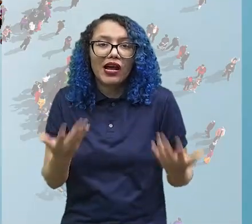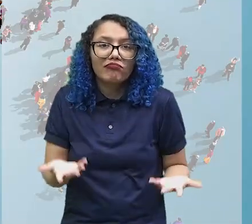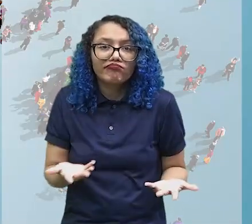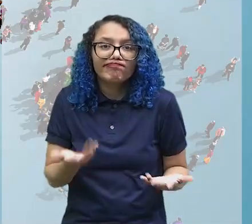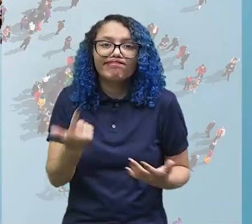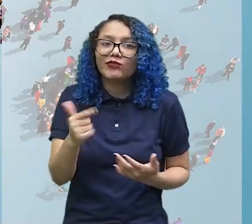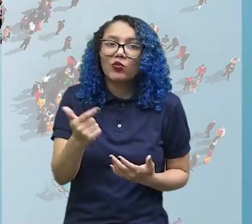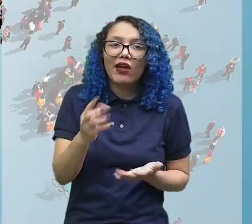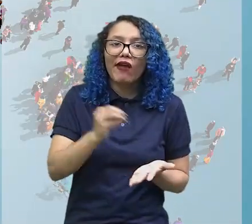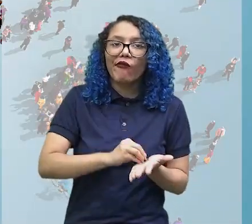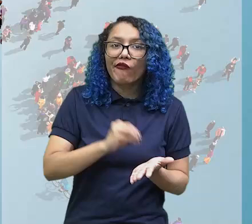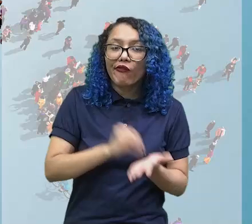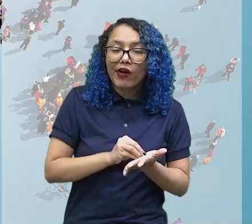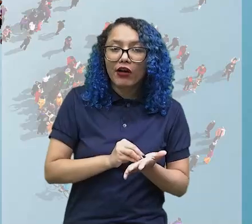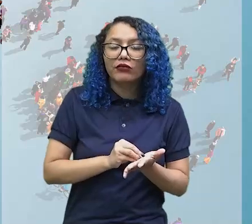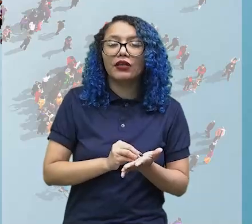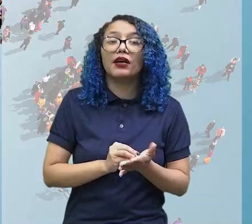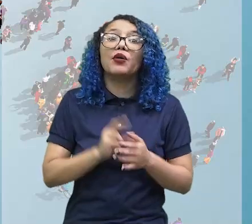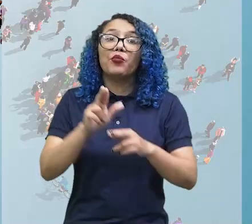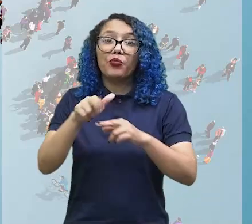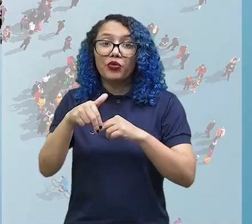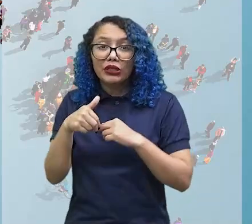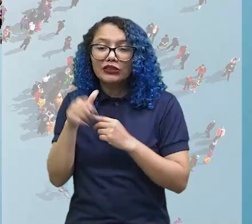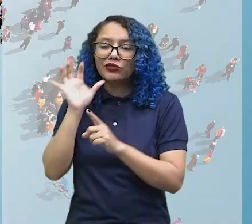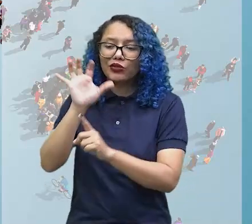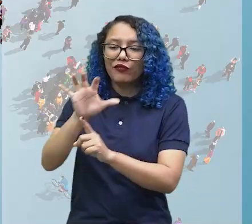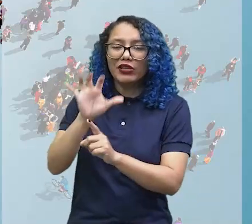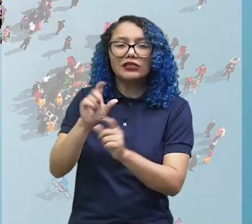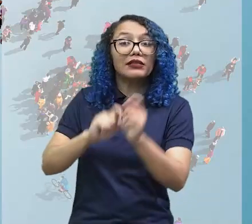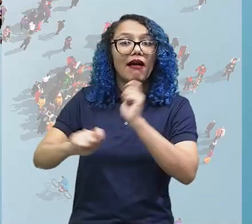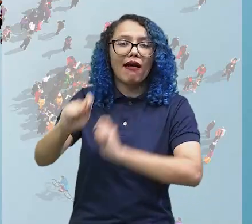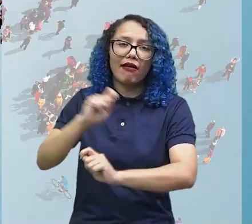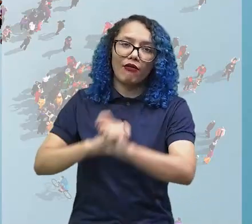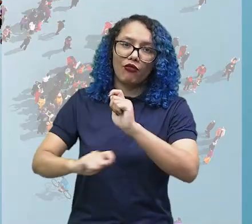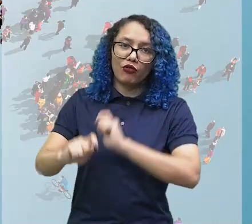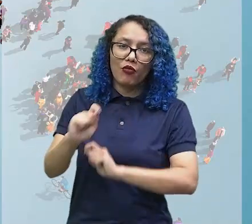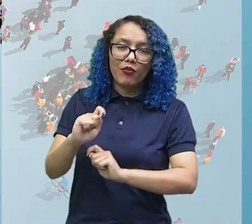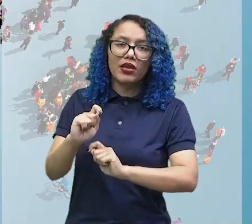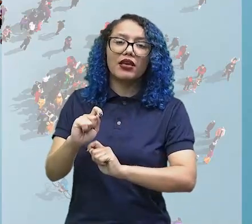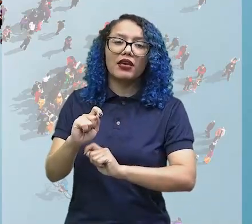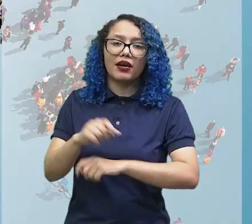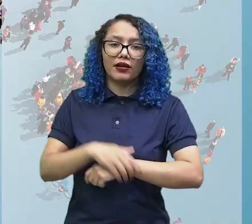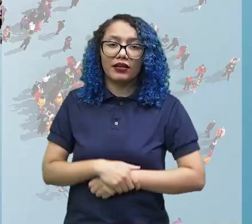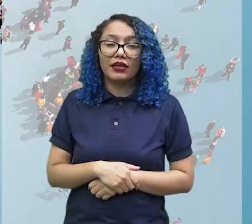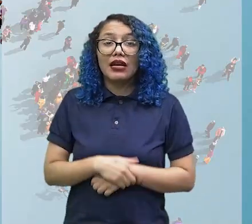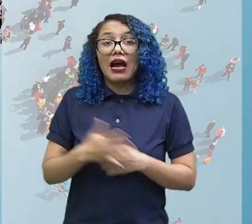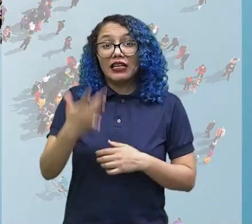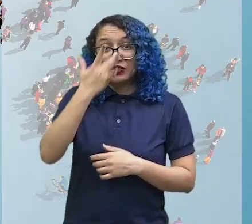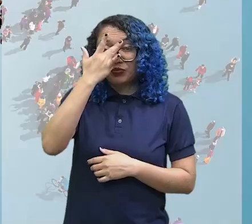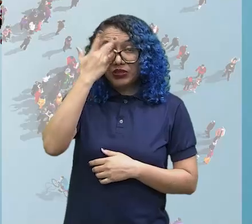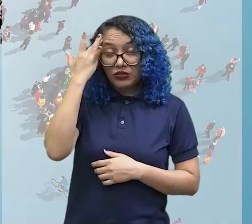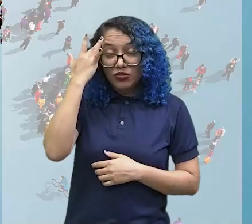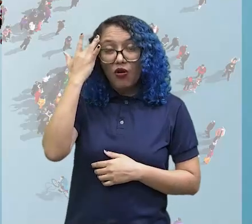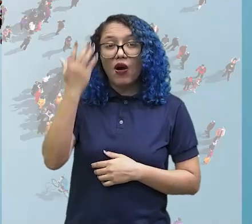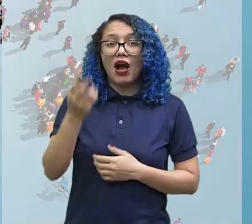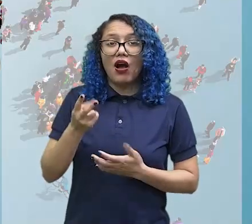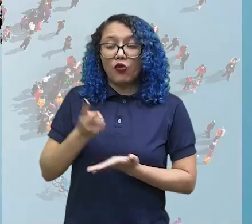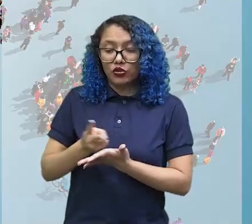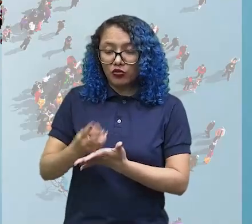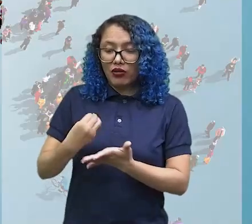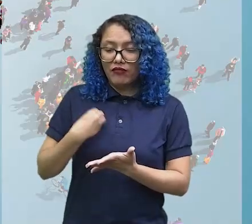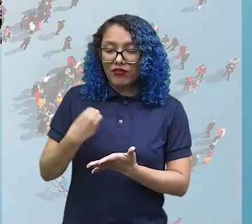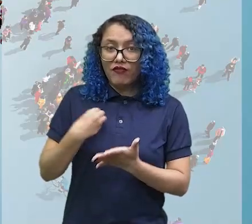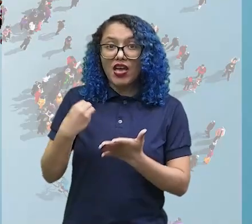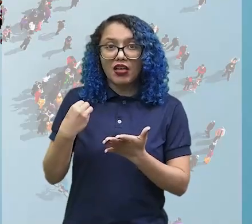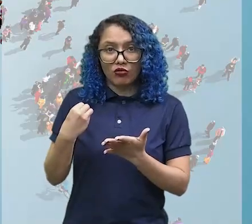situações que acabam interferindo, né, na parte econômica por conta das pessoas que elas vão viver mais, consequentemente